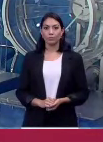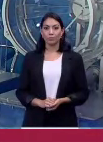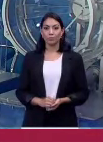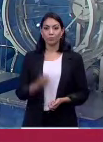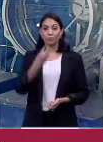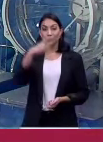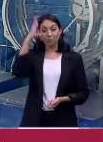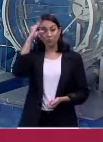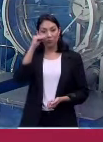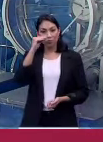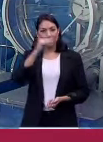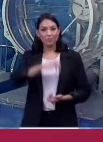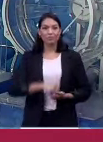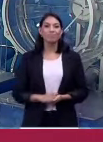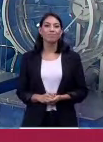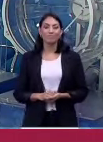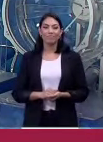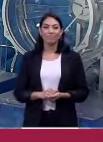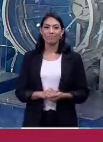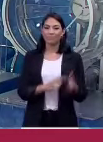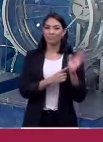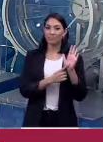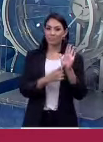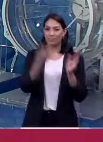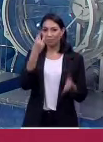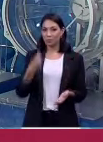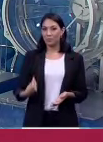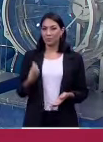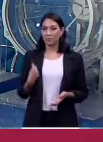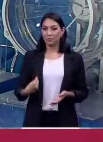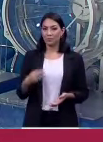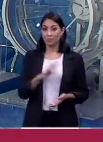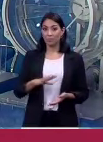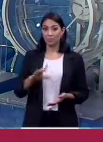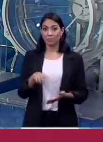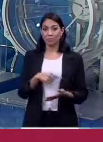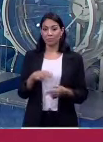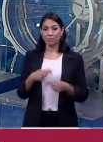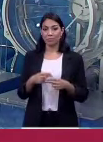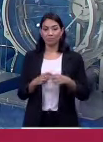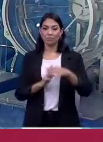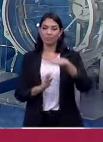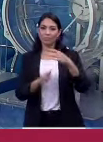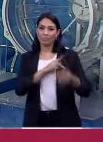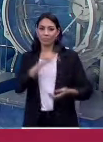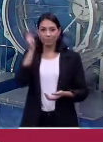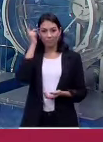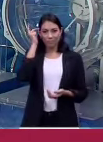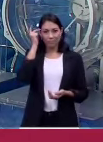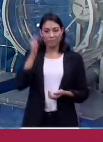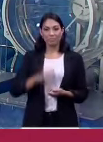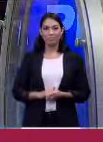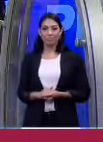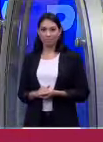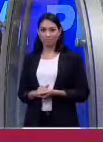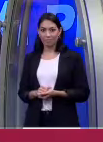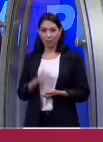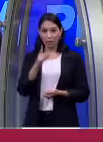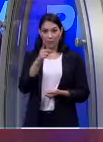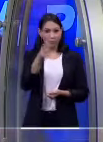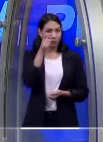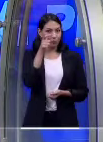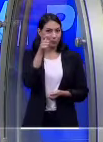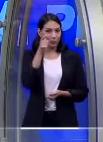Boa noite, pessoal. Estamos ao vivo, direto do Espaço Loterias Caixa, no Terminal Rodoviário Tietê, em São Paulo.